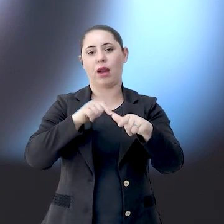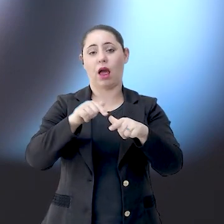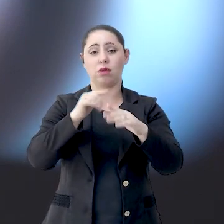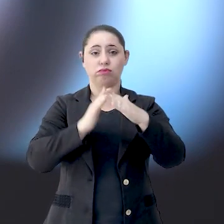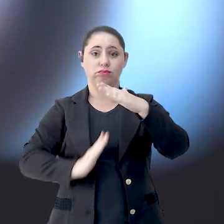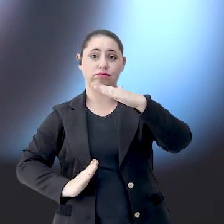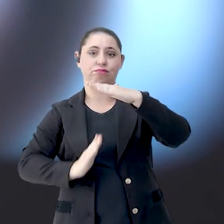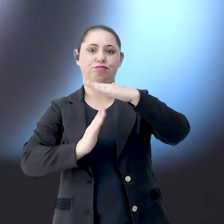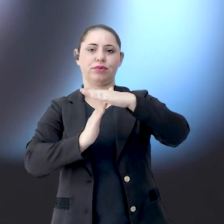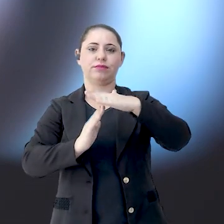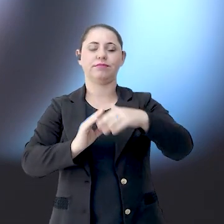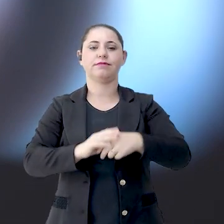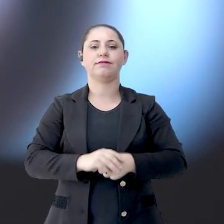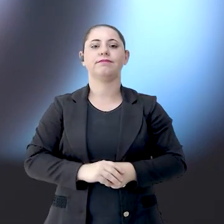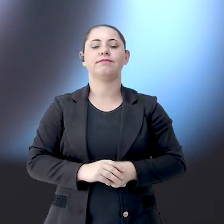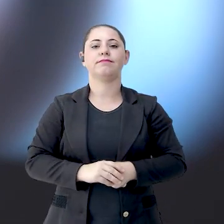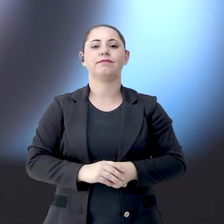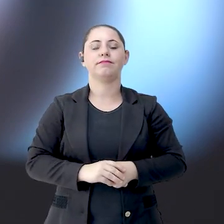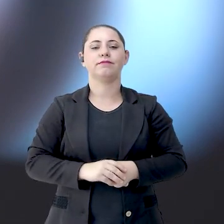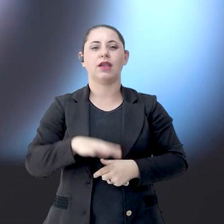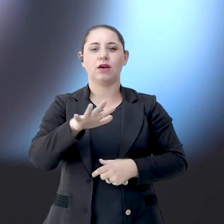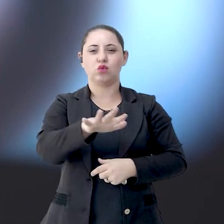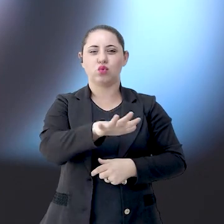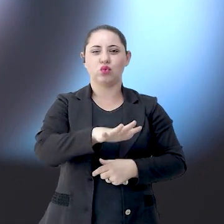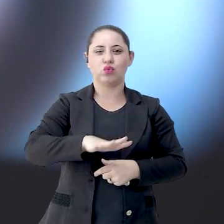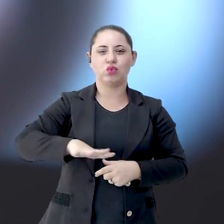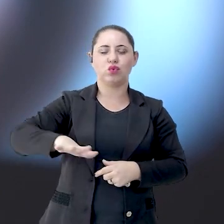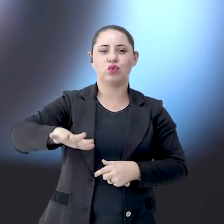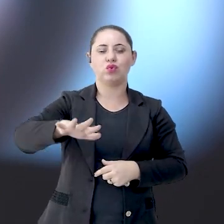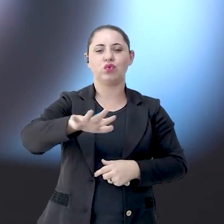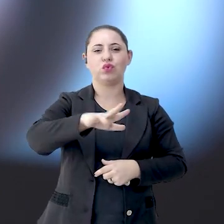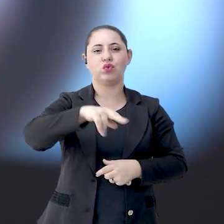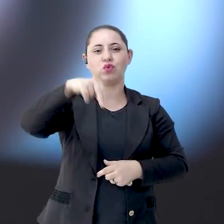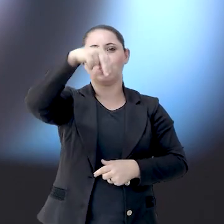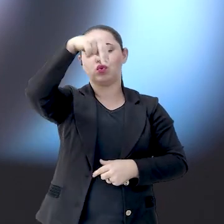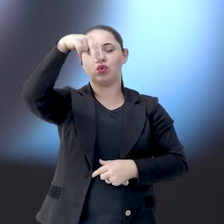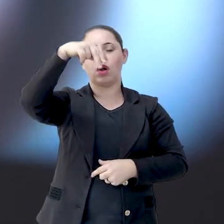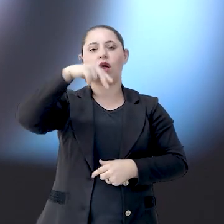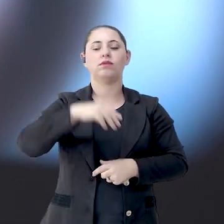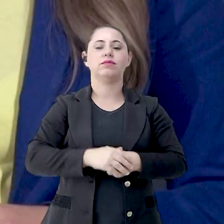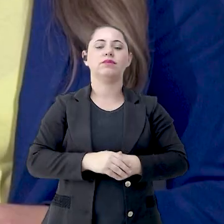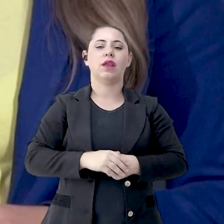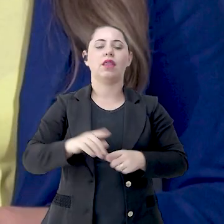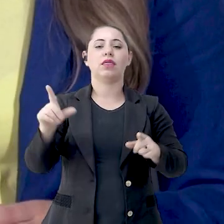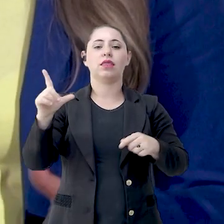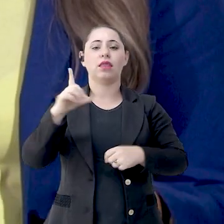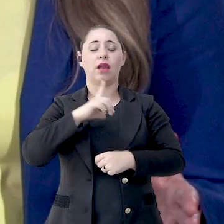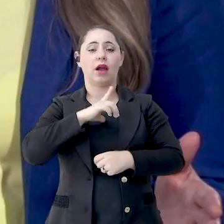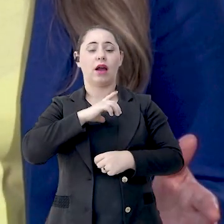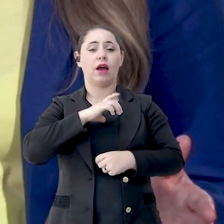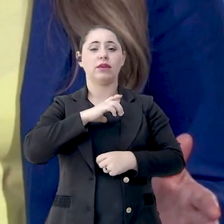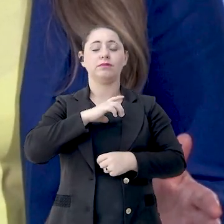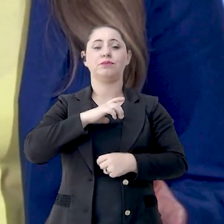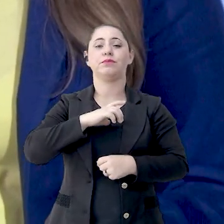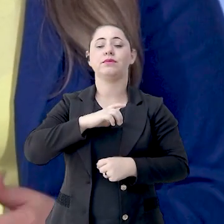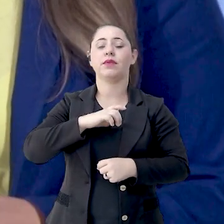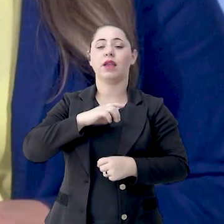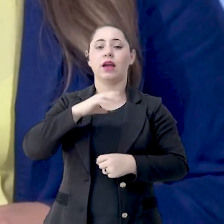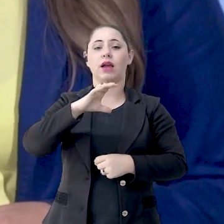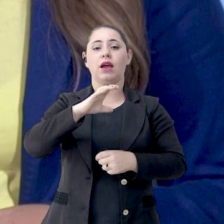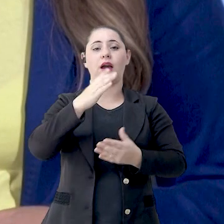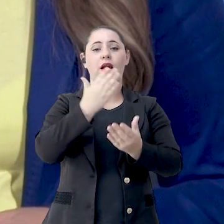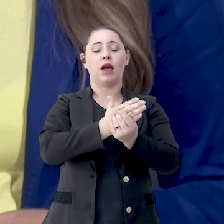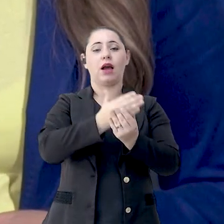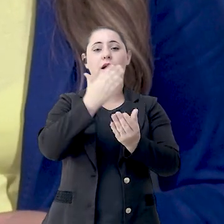mas que muitas cidades ainda precisam trabalhar para alcançar essa meta. A região norte é